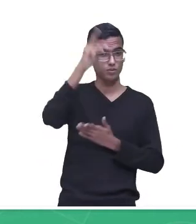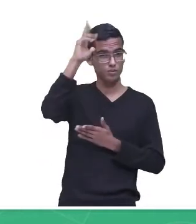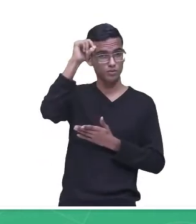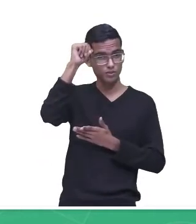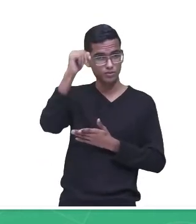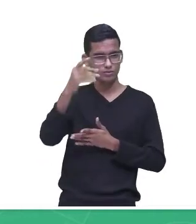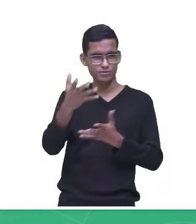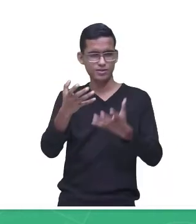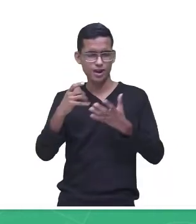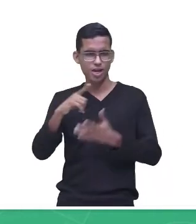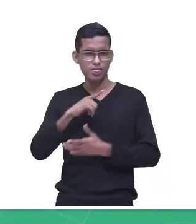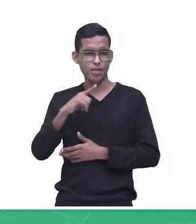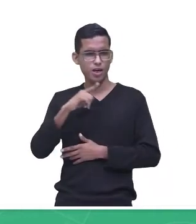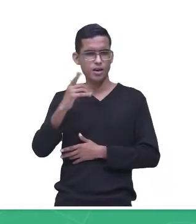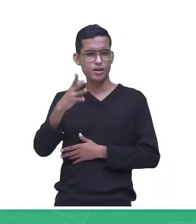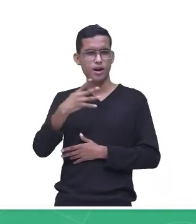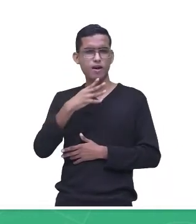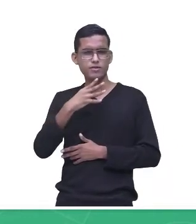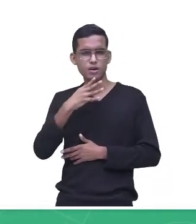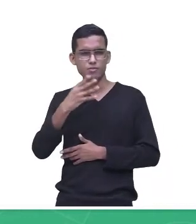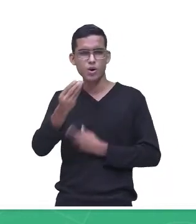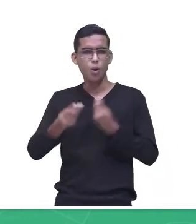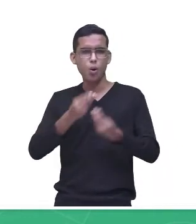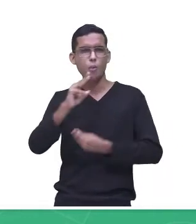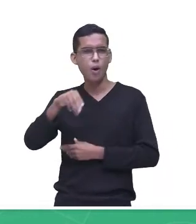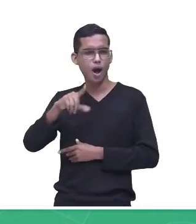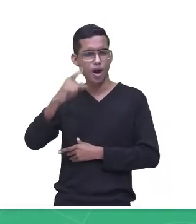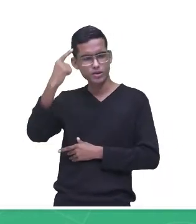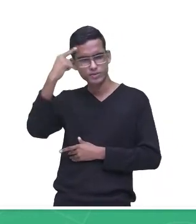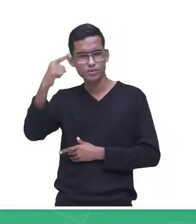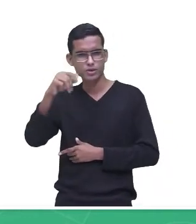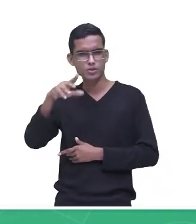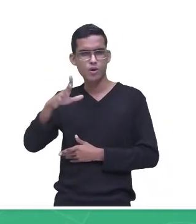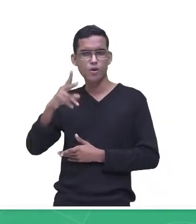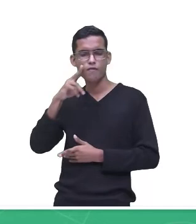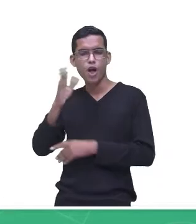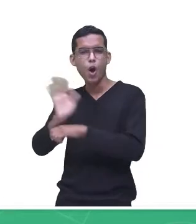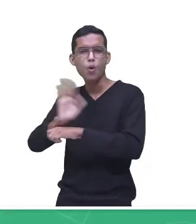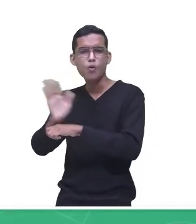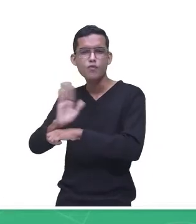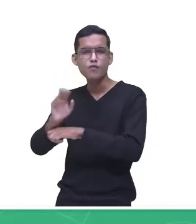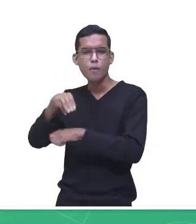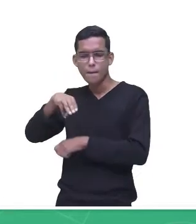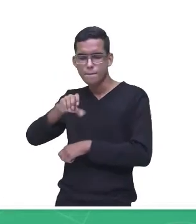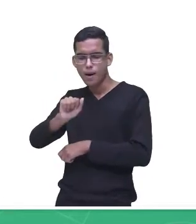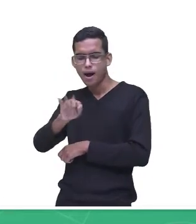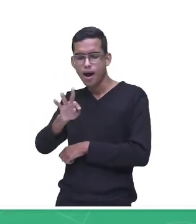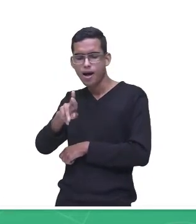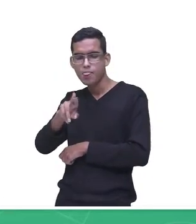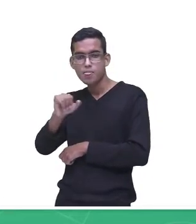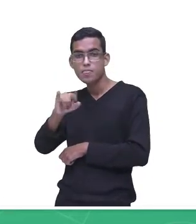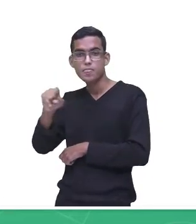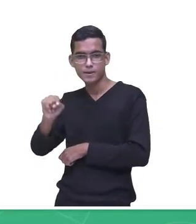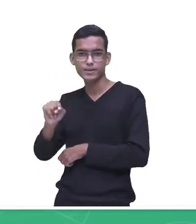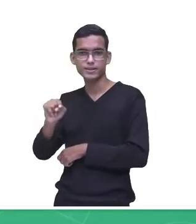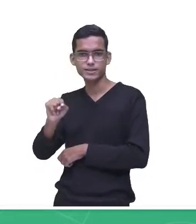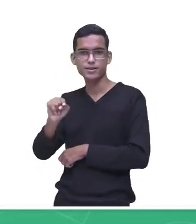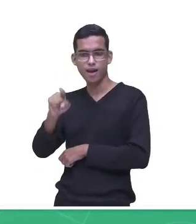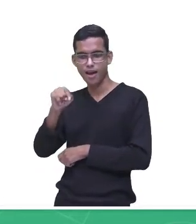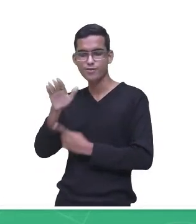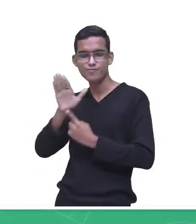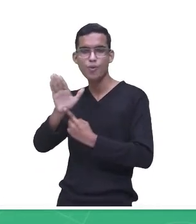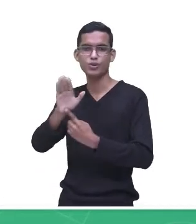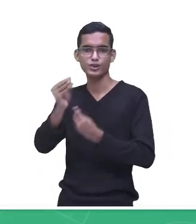Pronto. Assistam Matrix que vocês vão entender. Assistam o filme Matrix, que ele está baseado nesses dois mundos